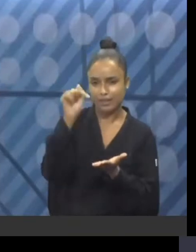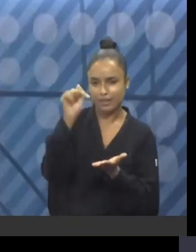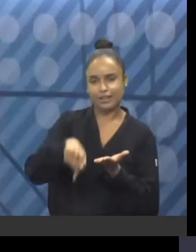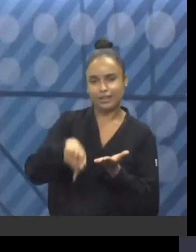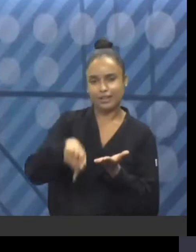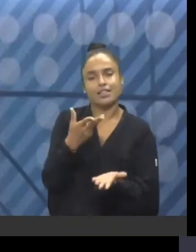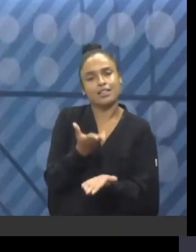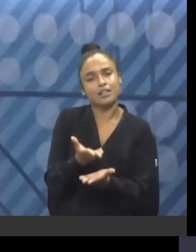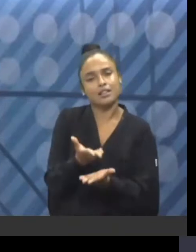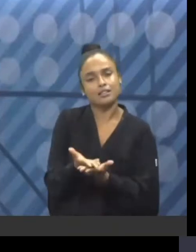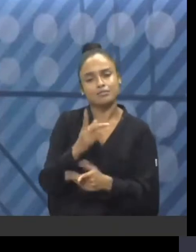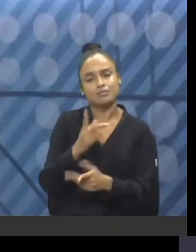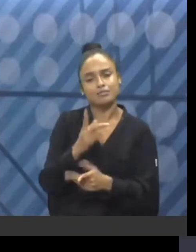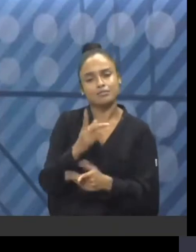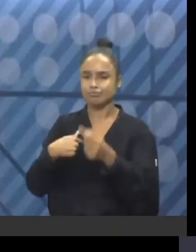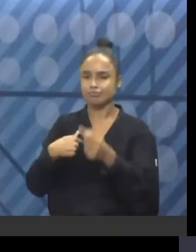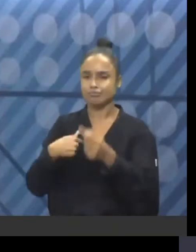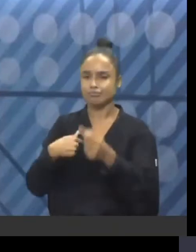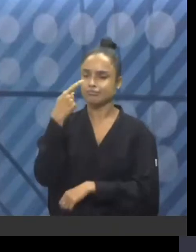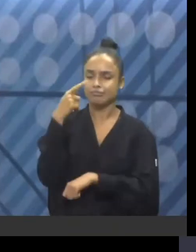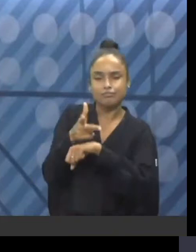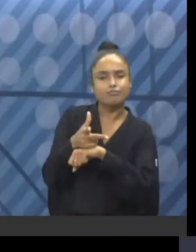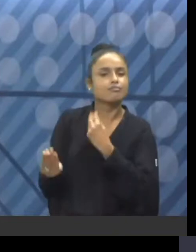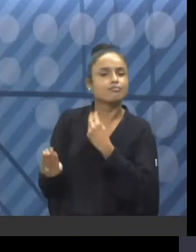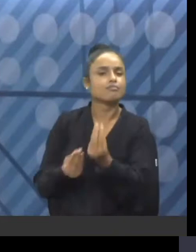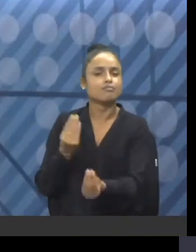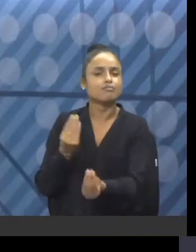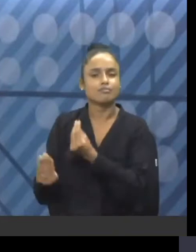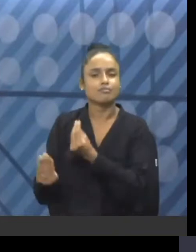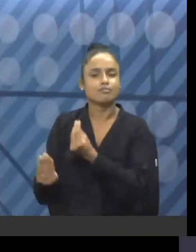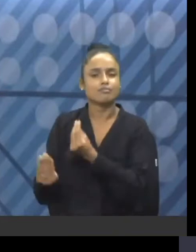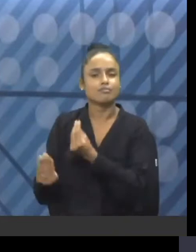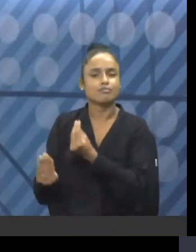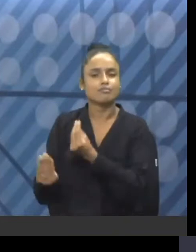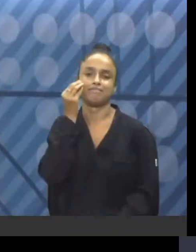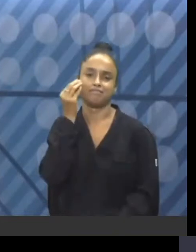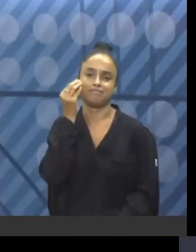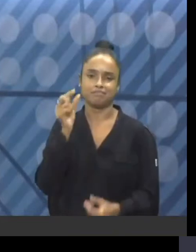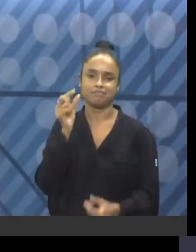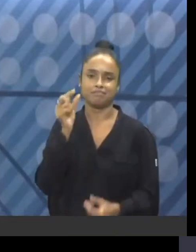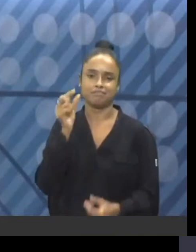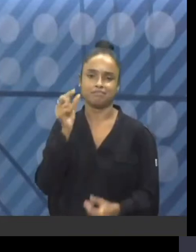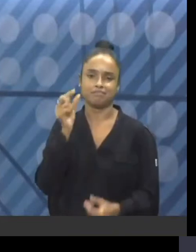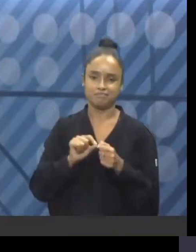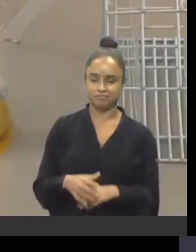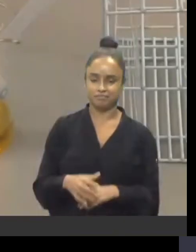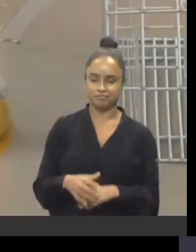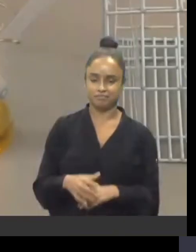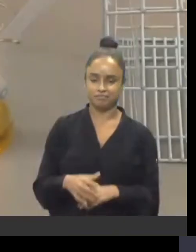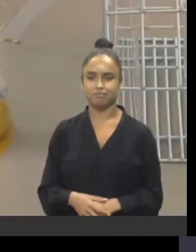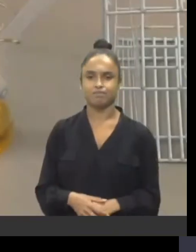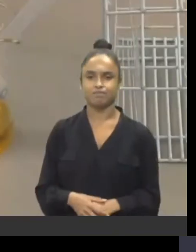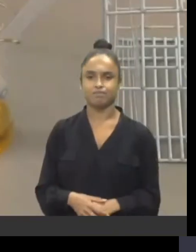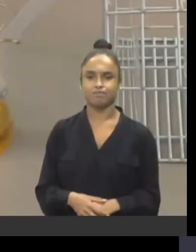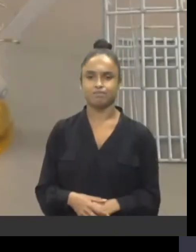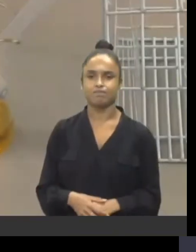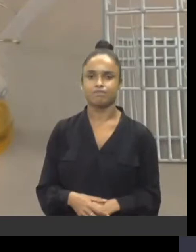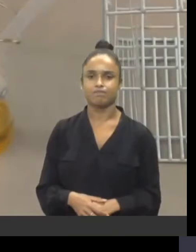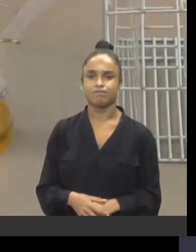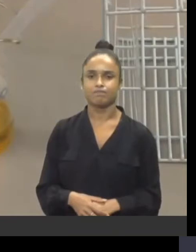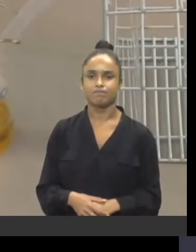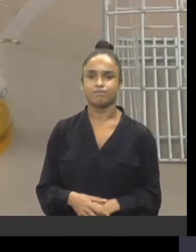aula. Então, a seguir, nós temos o vídeo que mostra, então, esses testes que estão sendo realizados. Então,